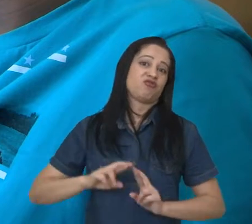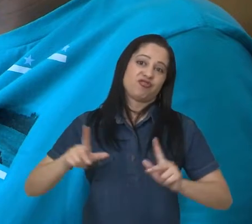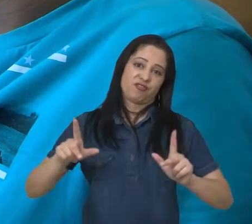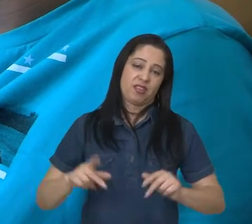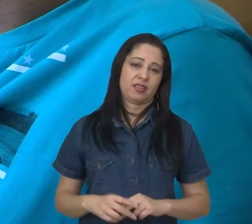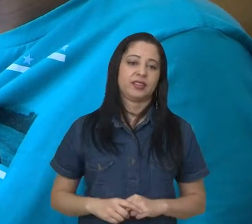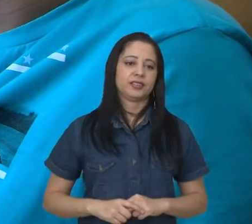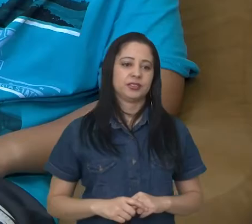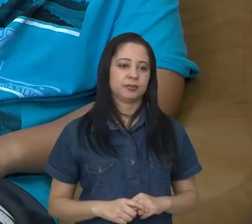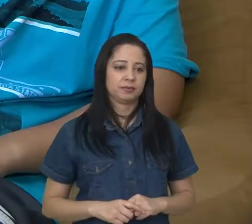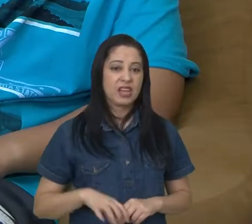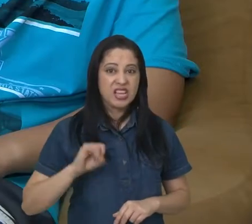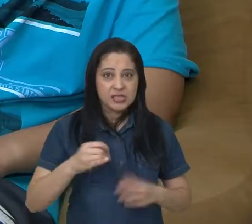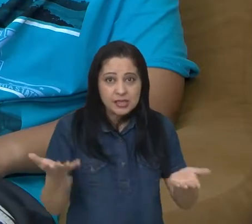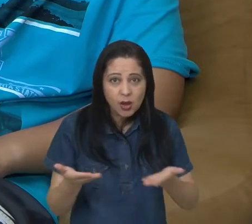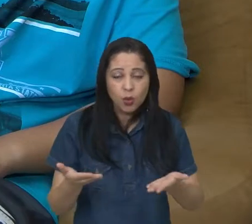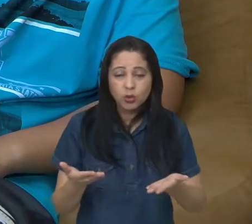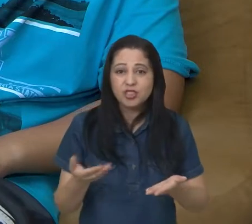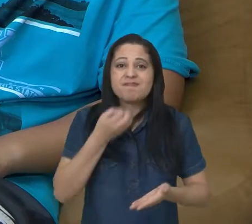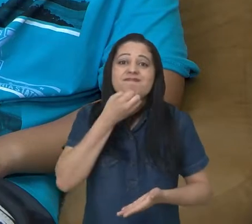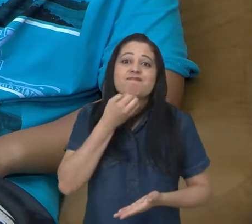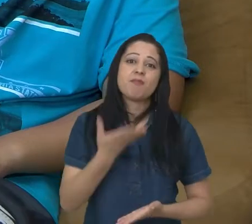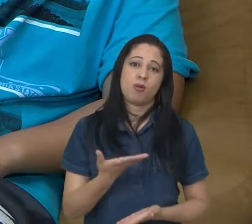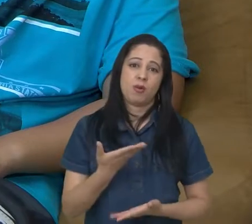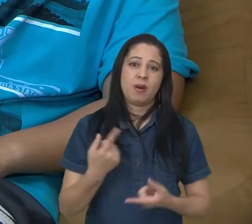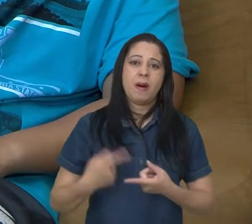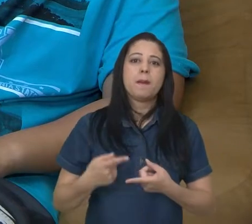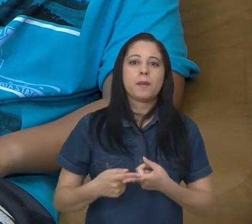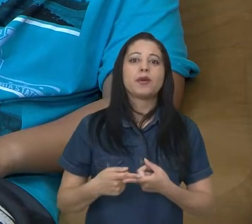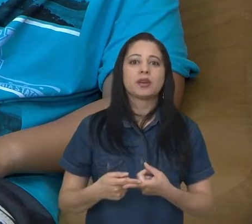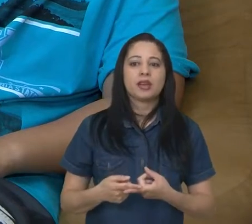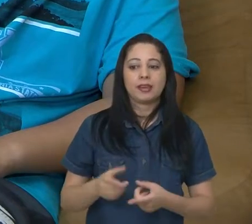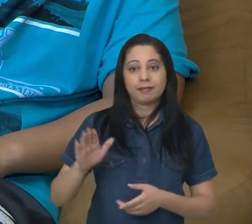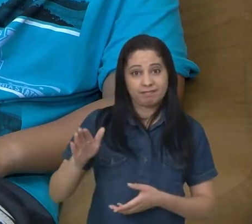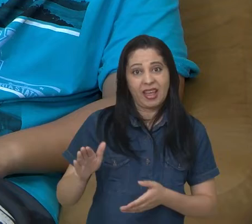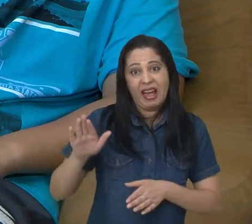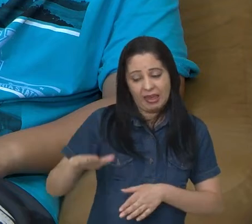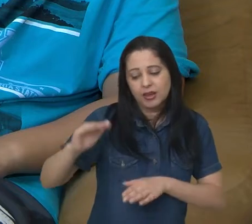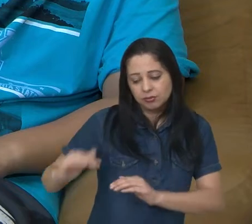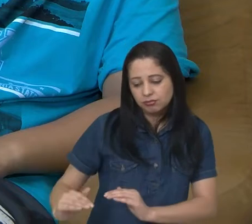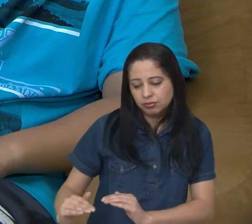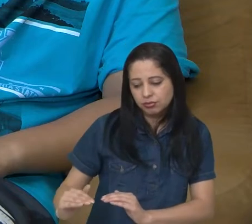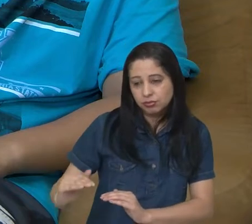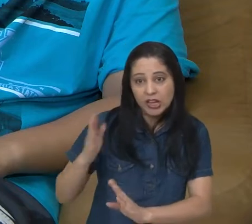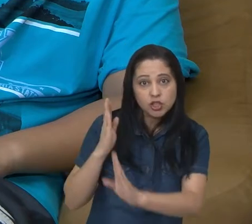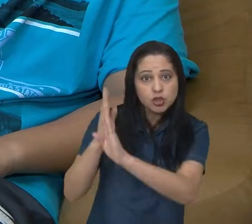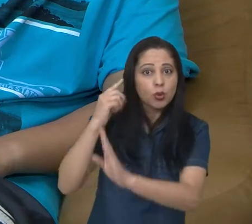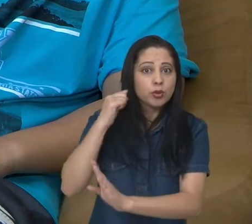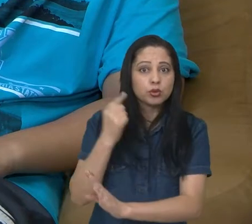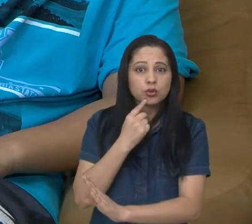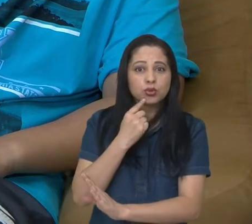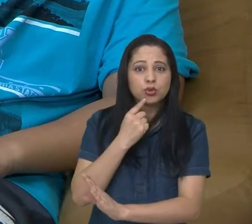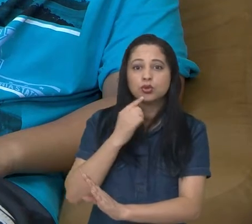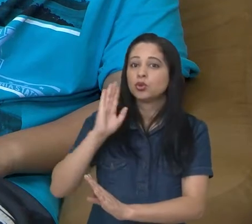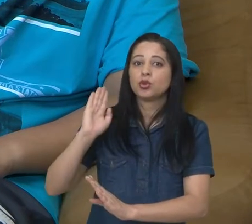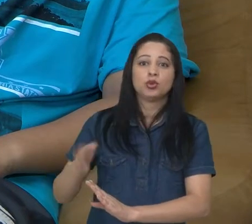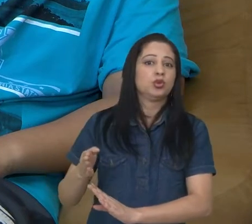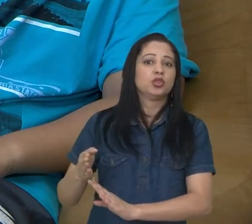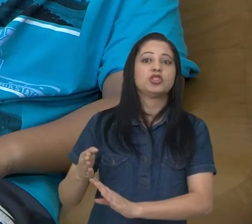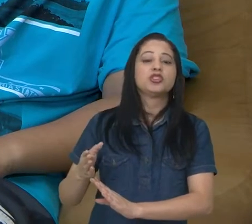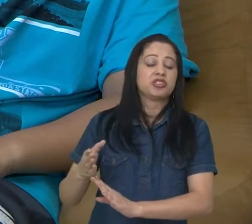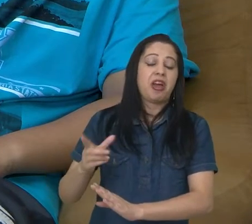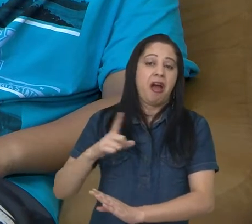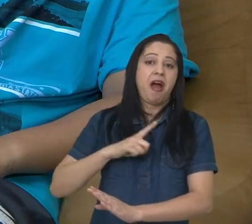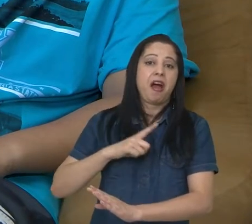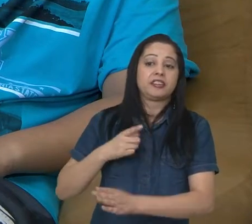ter sido diferentes. Para mim, se fosse hoje, seria bom. porque daí ele já vai acompanhar, ele